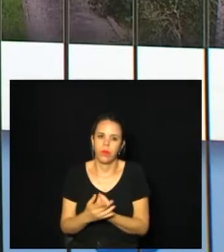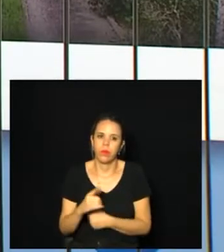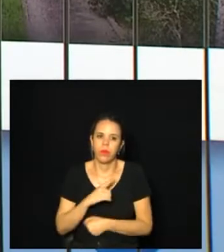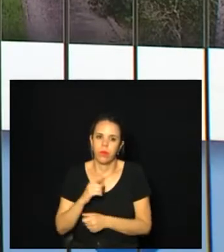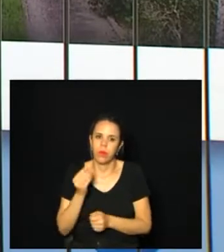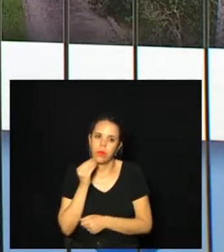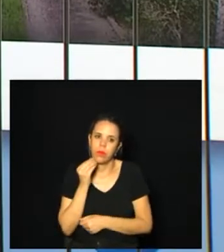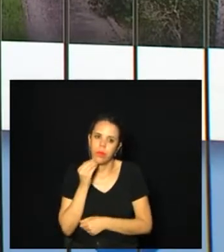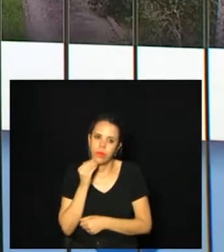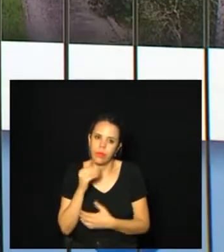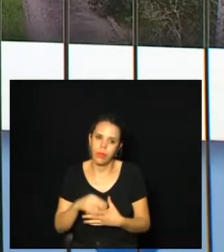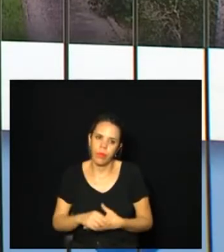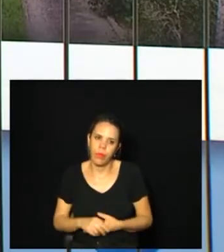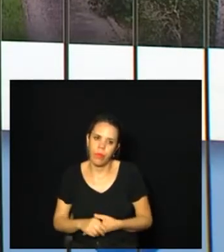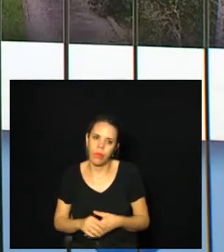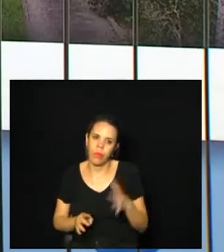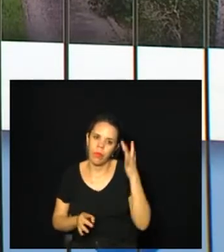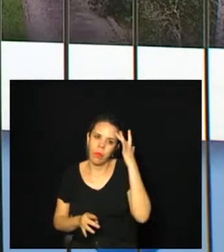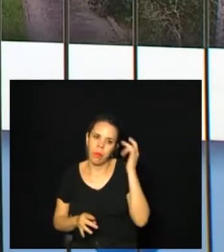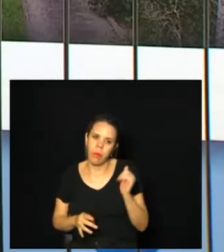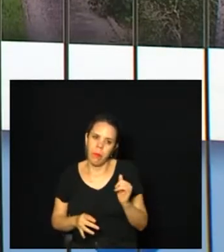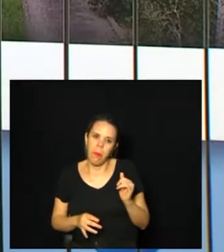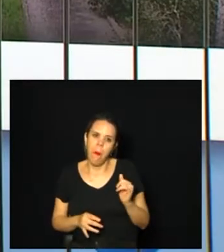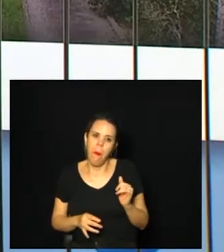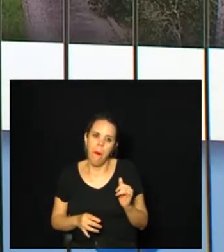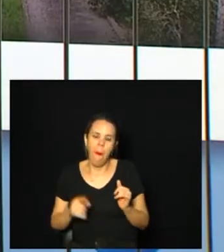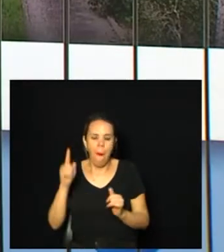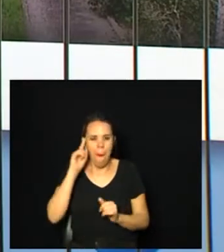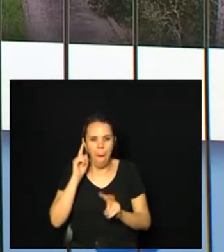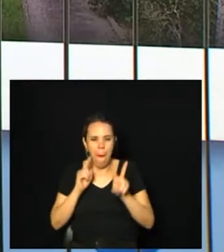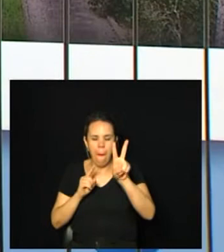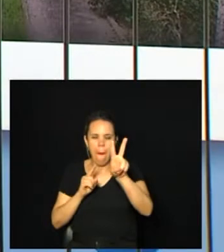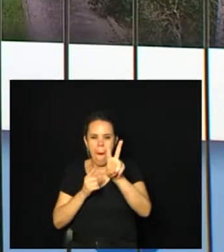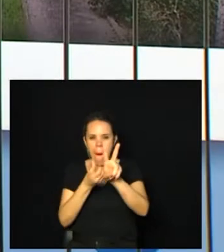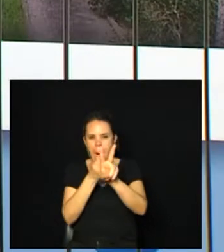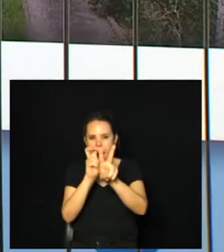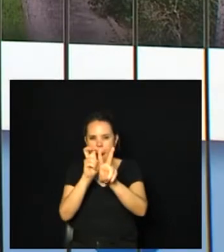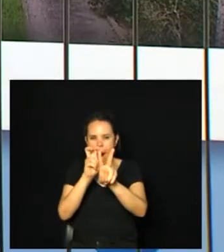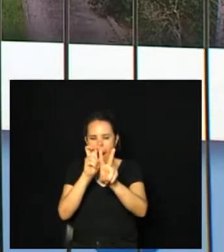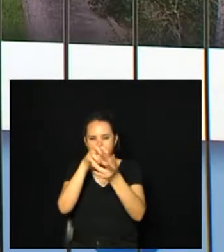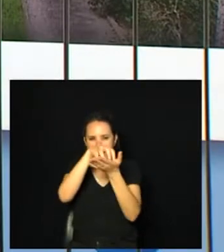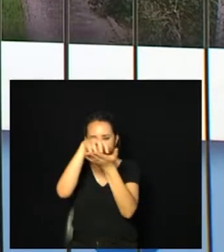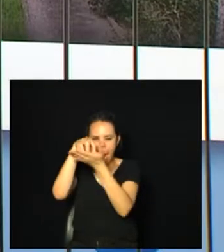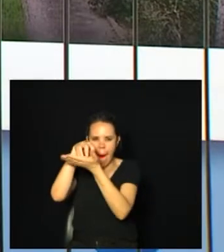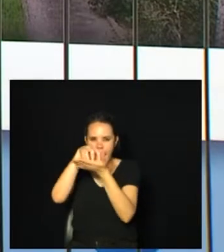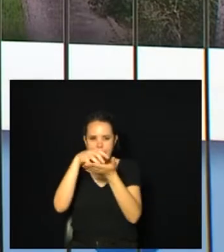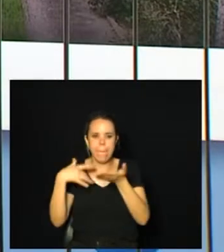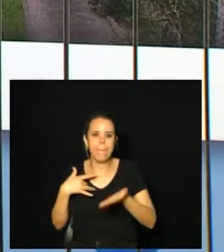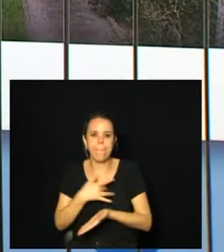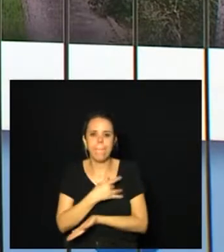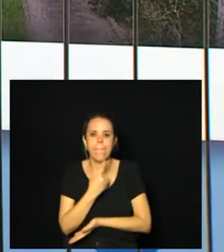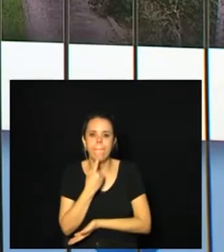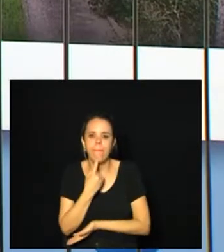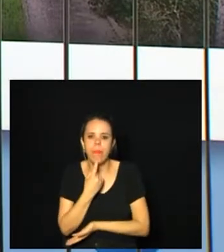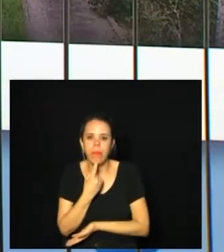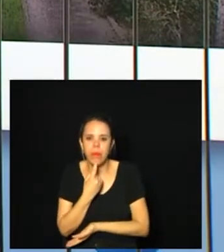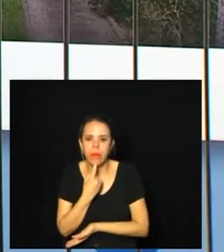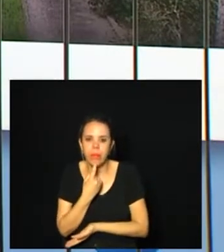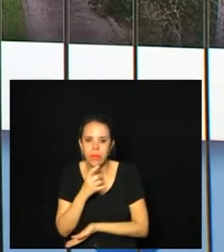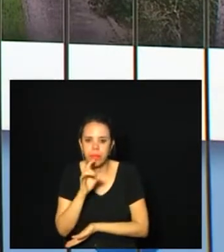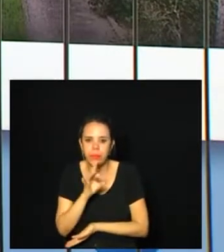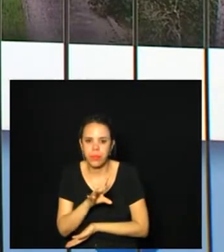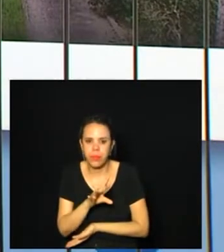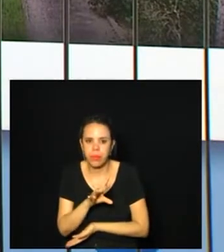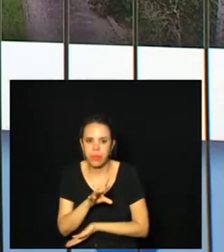essa oportunidade amanhã, no dia V, em 65 centros de saúde aqui da cidade de Campinas. Apenas